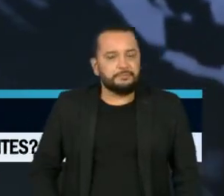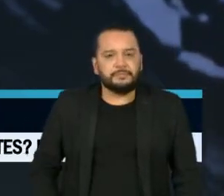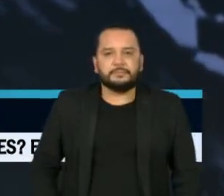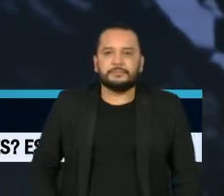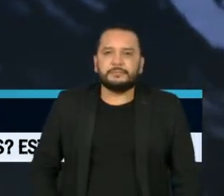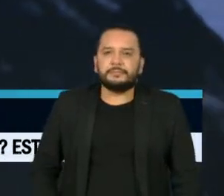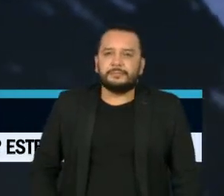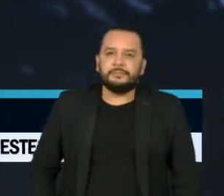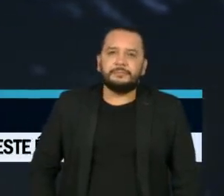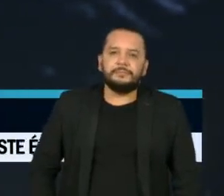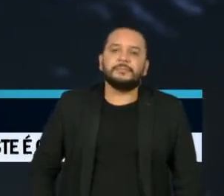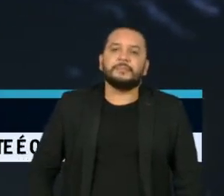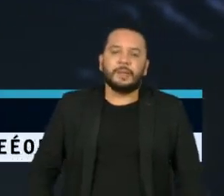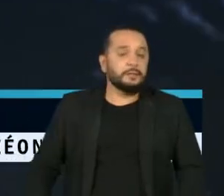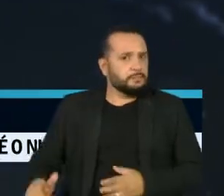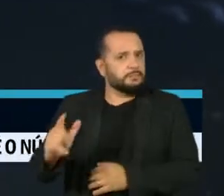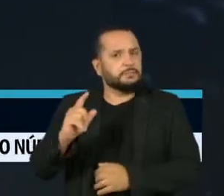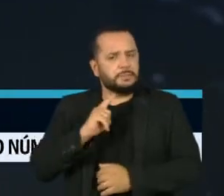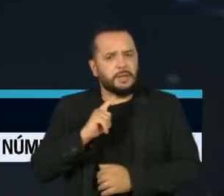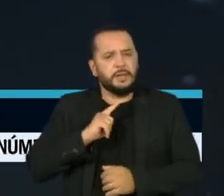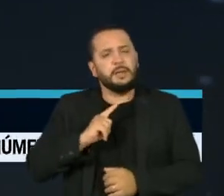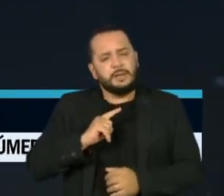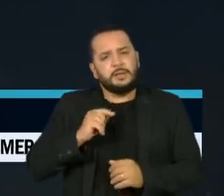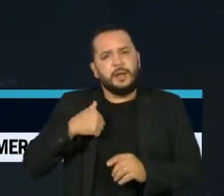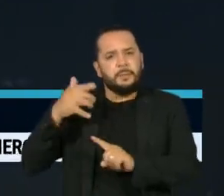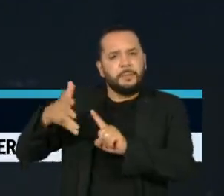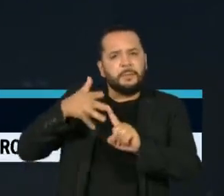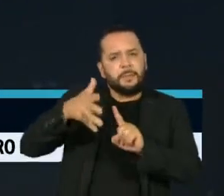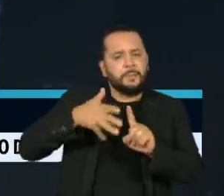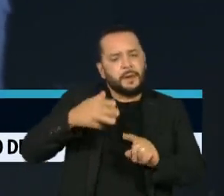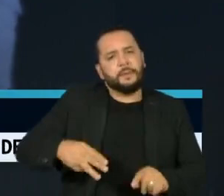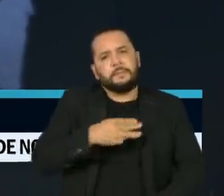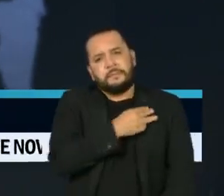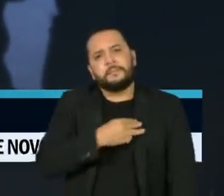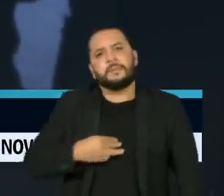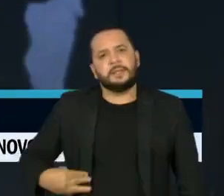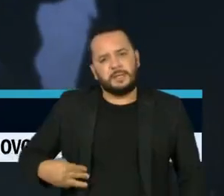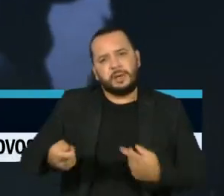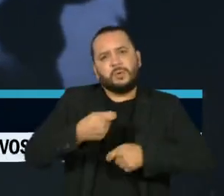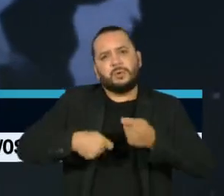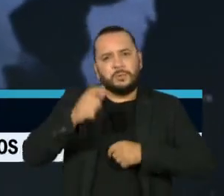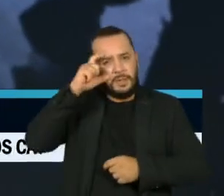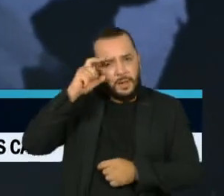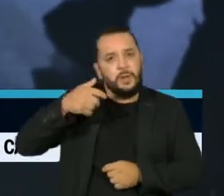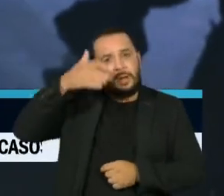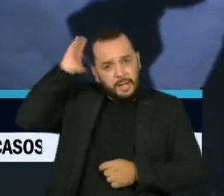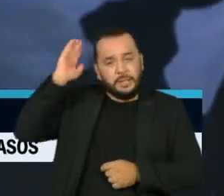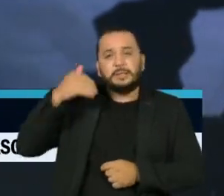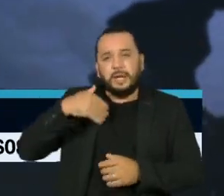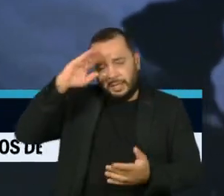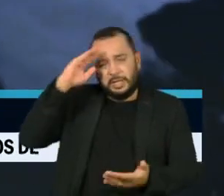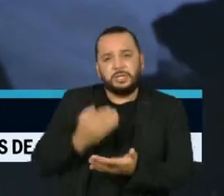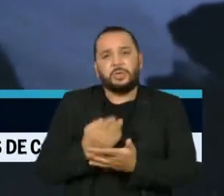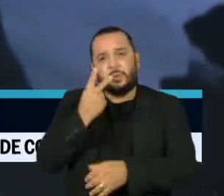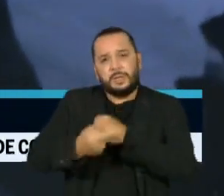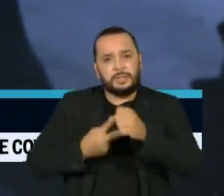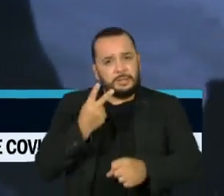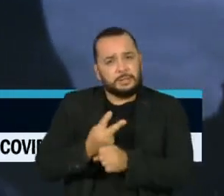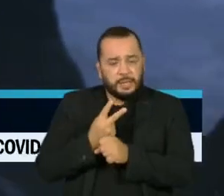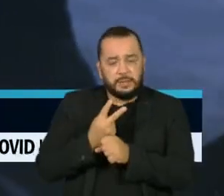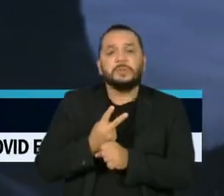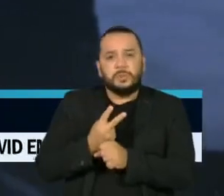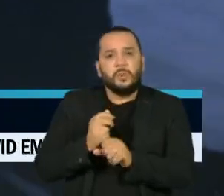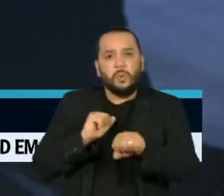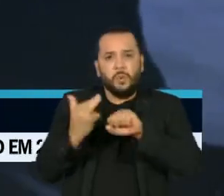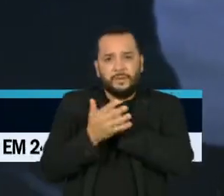Para ouvidos internacionais, o ministro da Economia, Paulo Guedes, mantém otimismo em relação às ações nestes quase 2 anos de pandemia no Brasil.